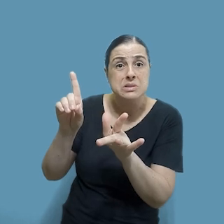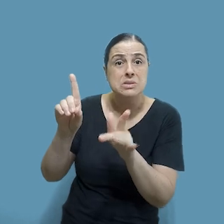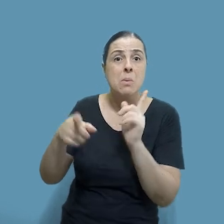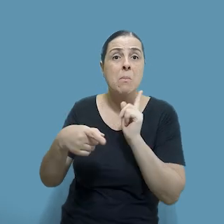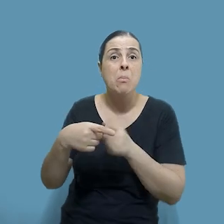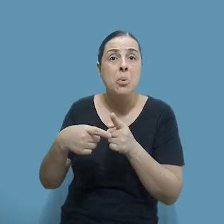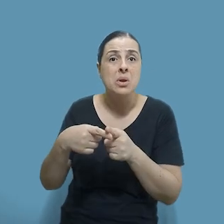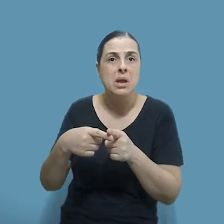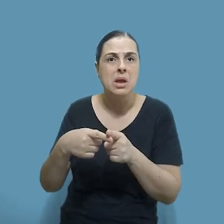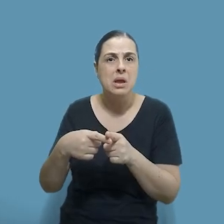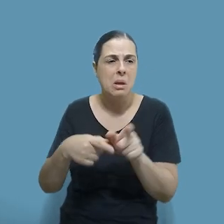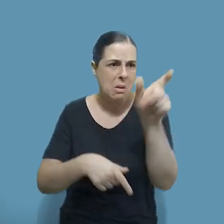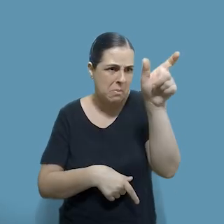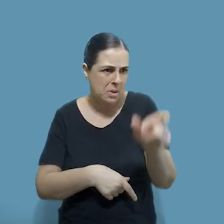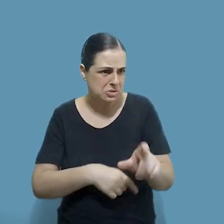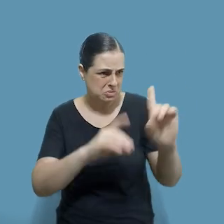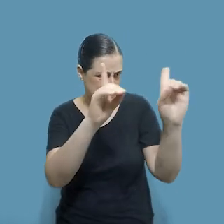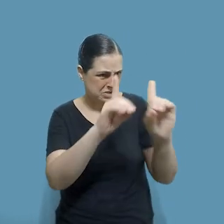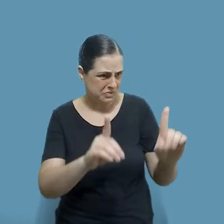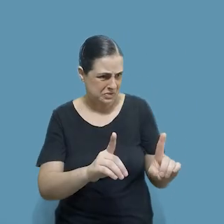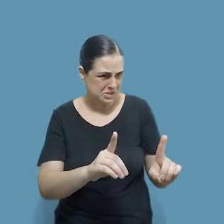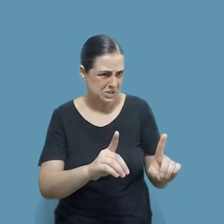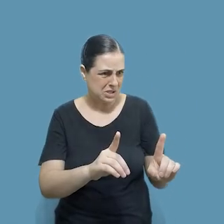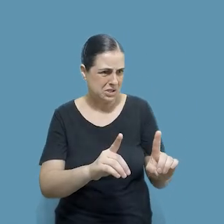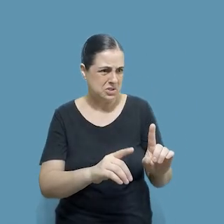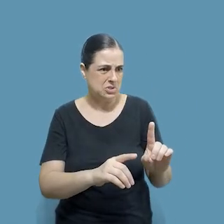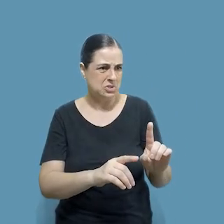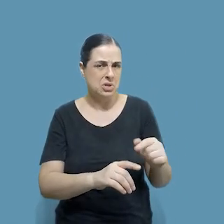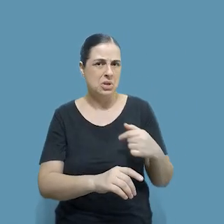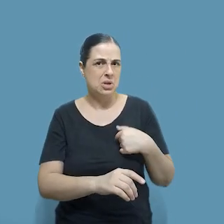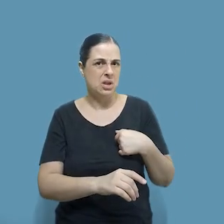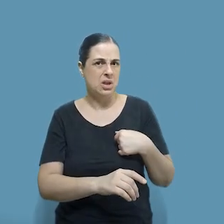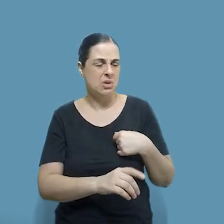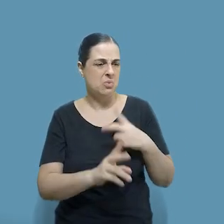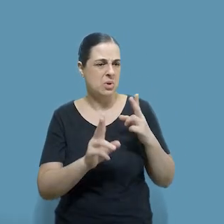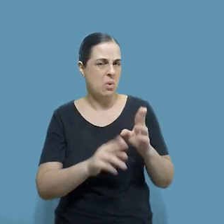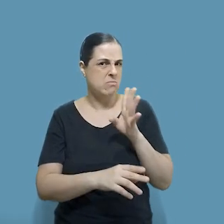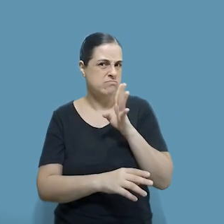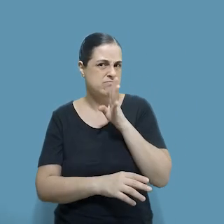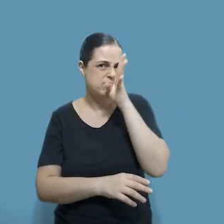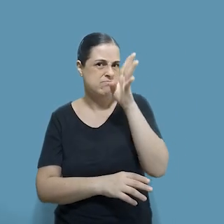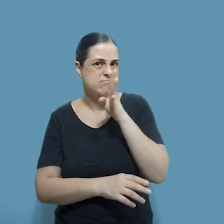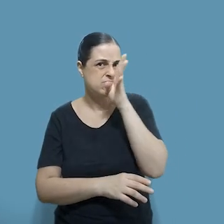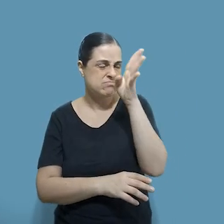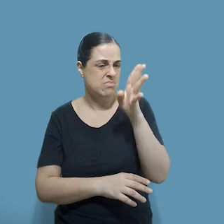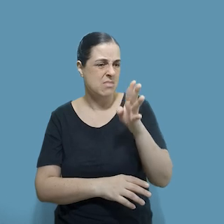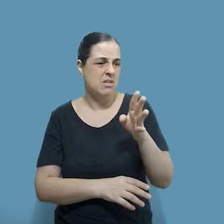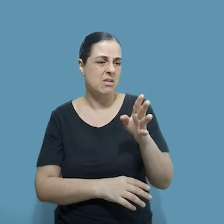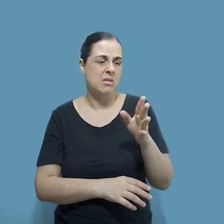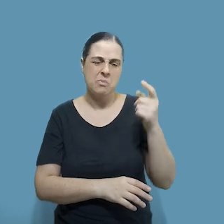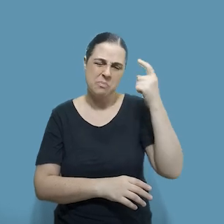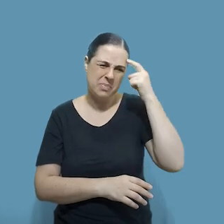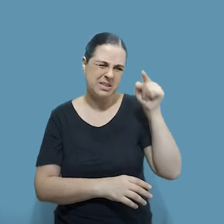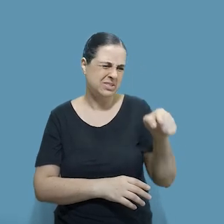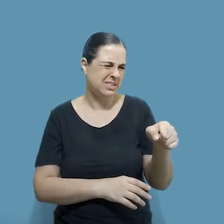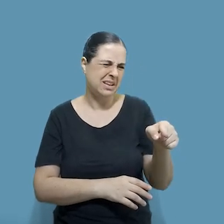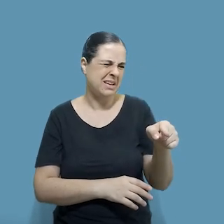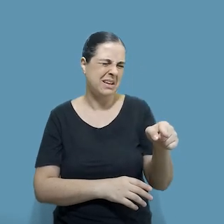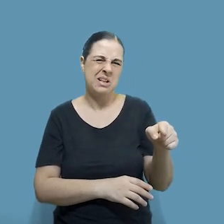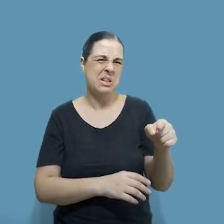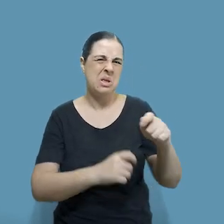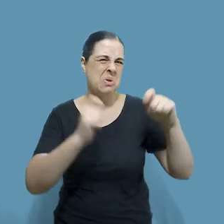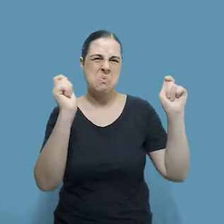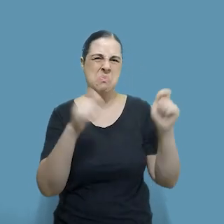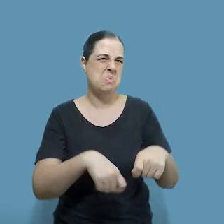deficiência, qualquer que seja, e eu rapidamente ponho o carimbo, né? Não, não, ela não vai dar conta, ela não